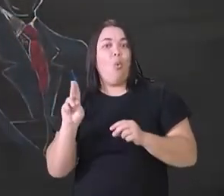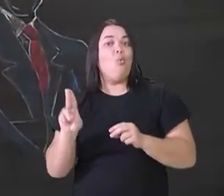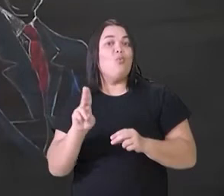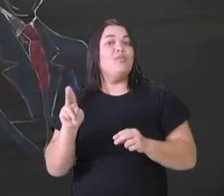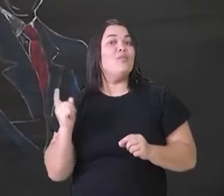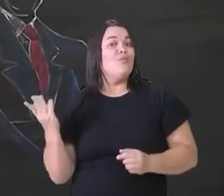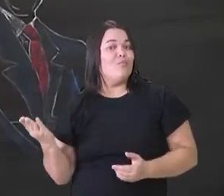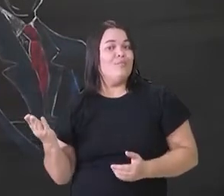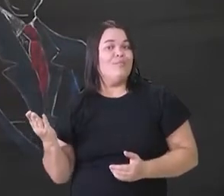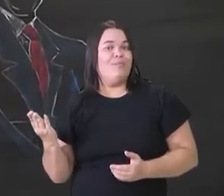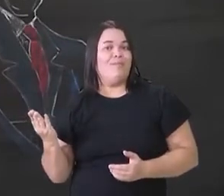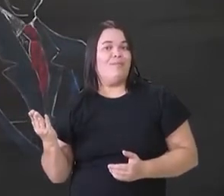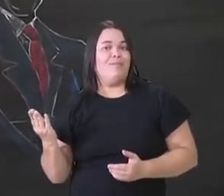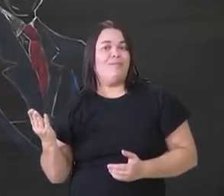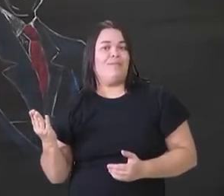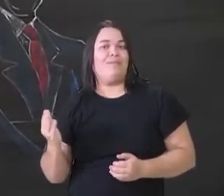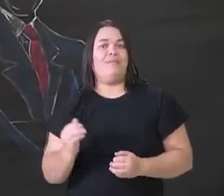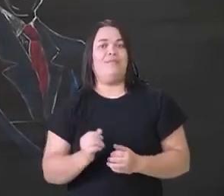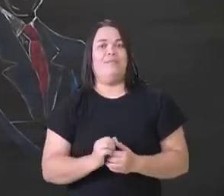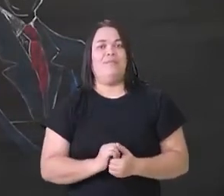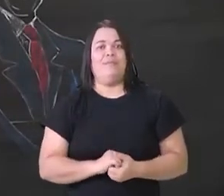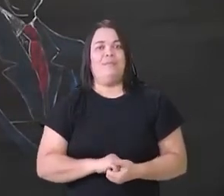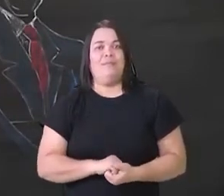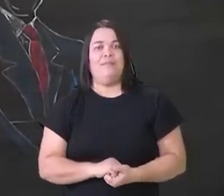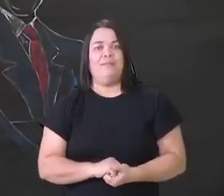friend whose